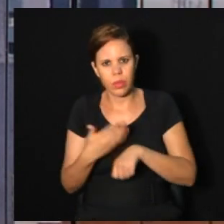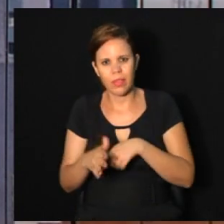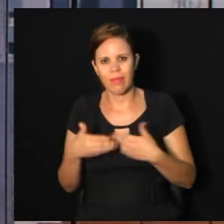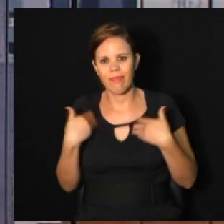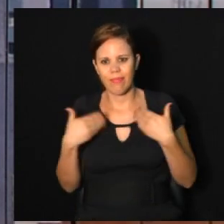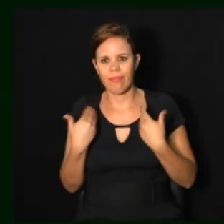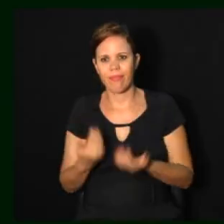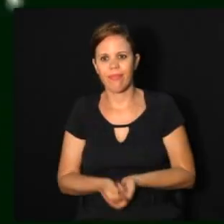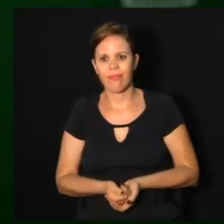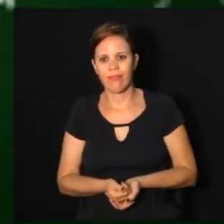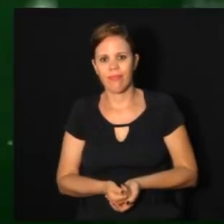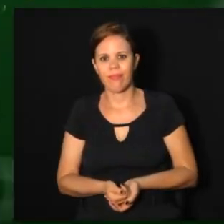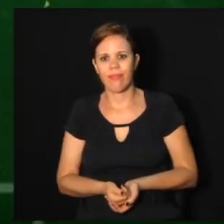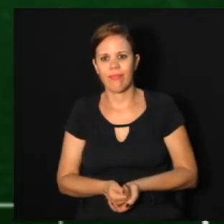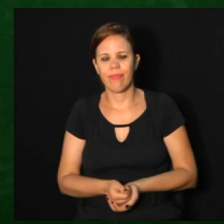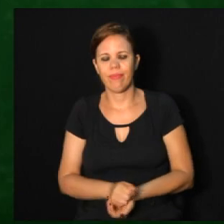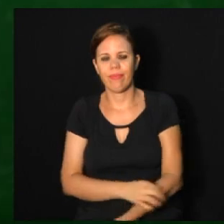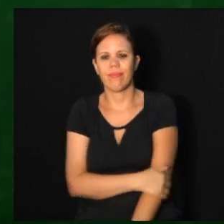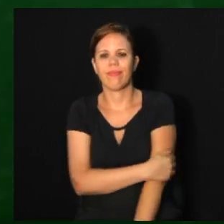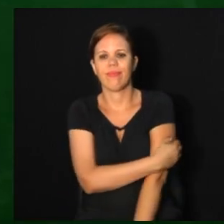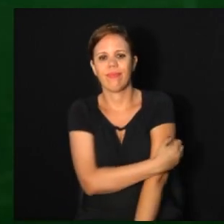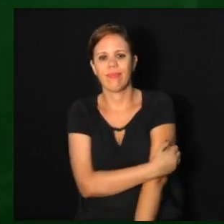divertida.